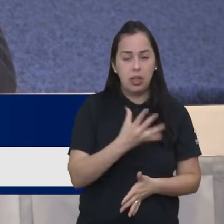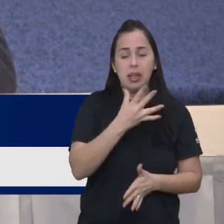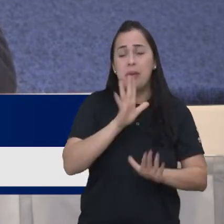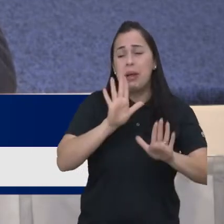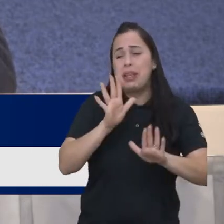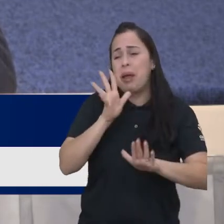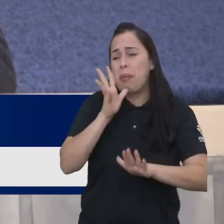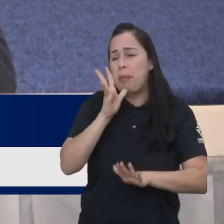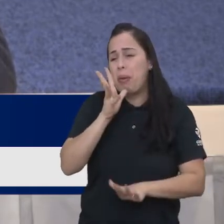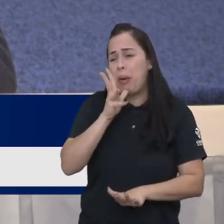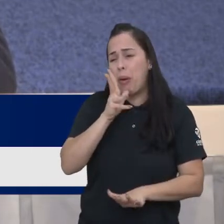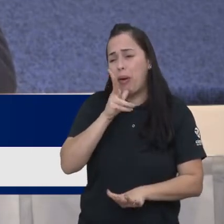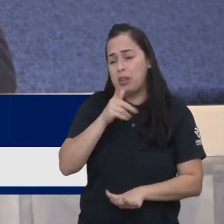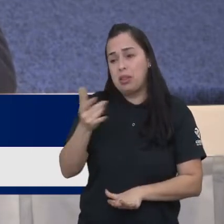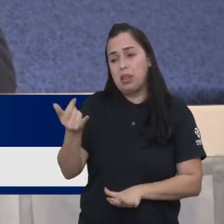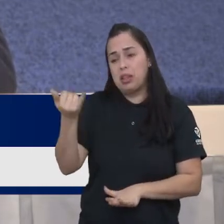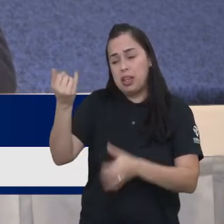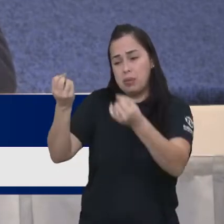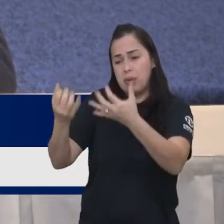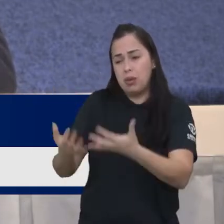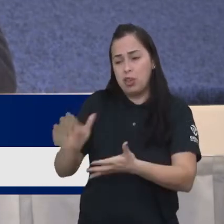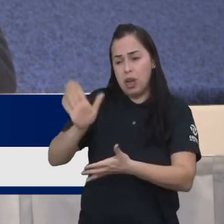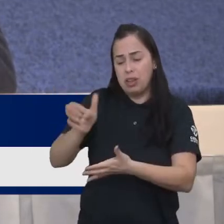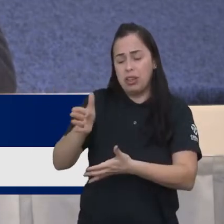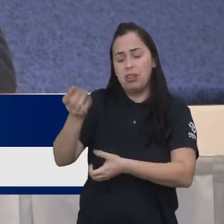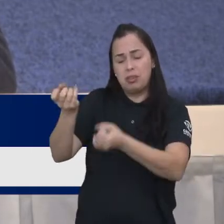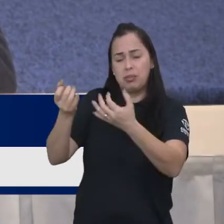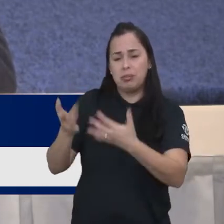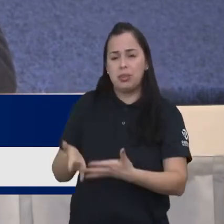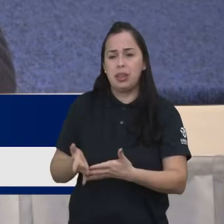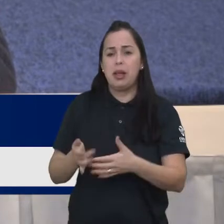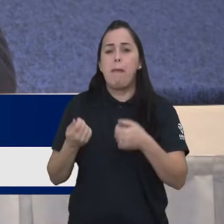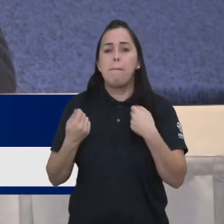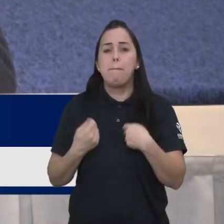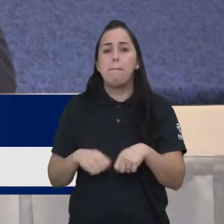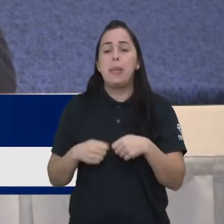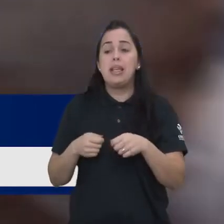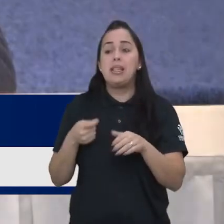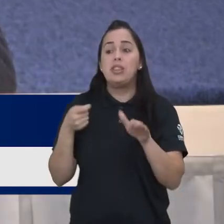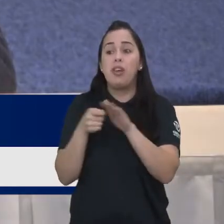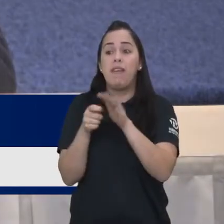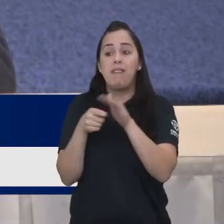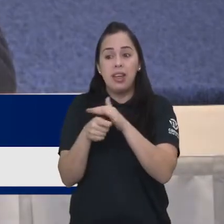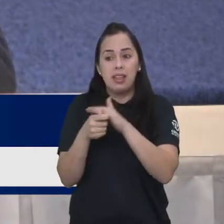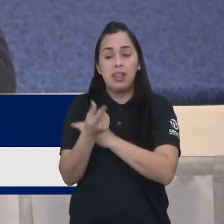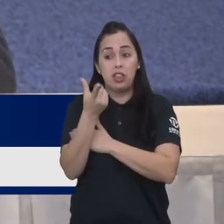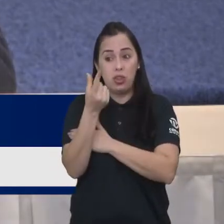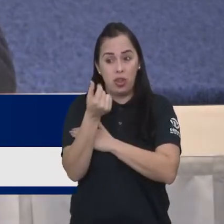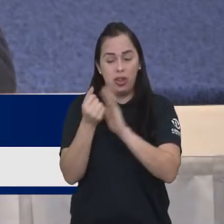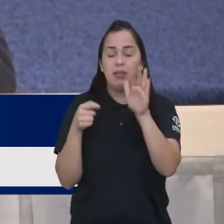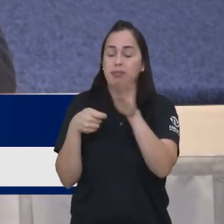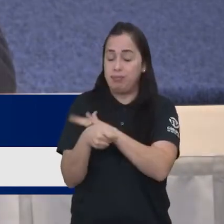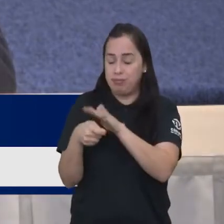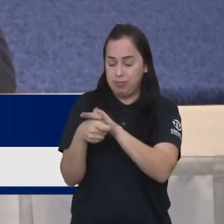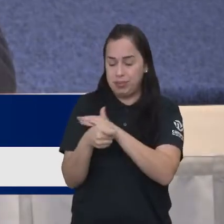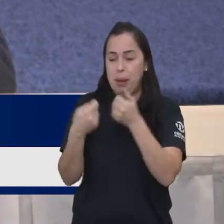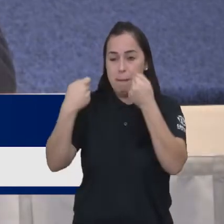muito lenta, é o que o senhor falou, precisa de mais investimento, dinheiro,